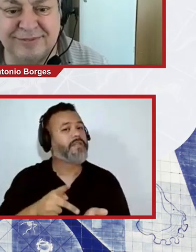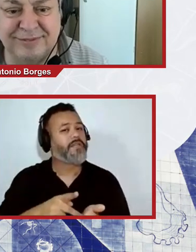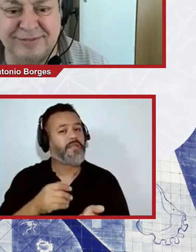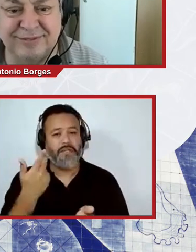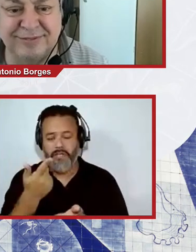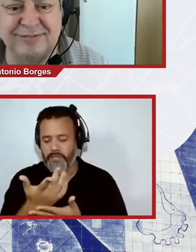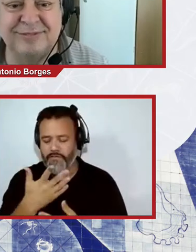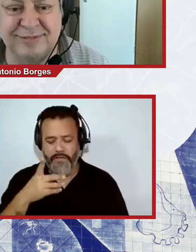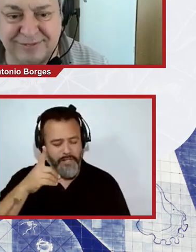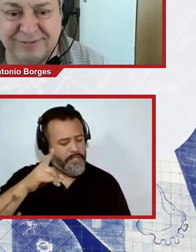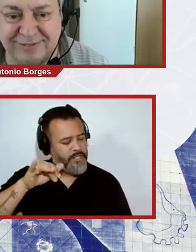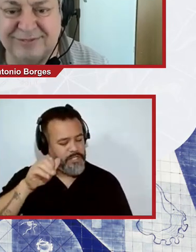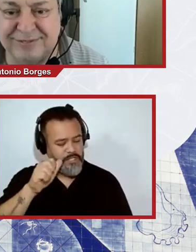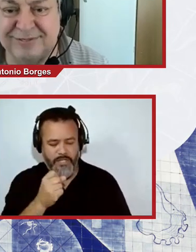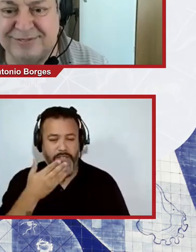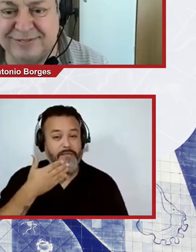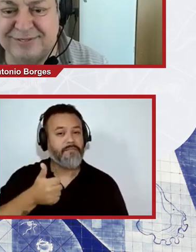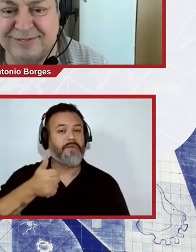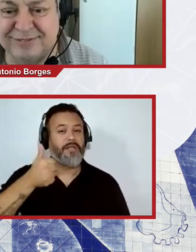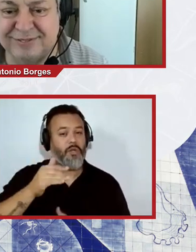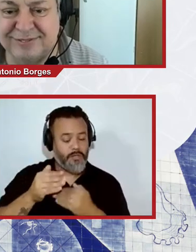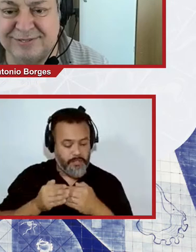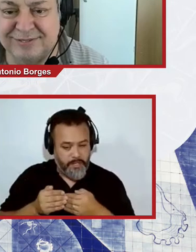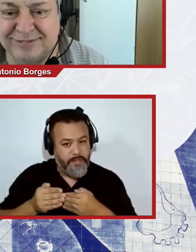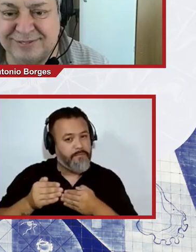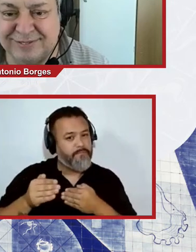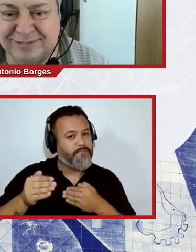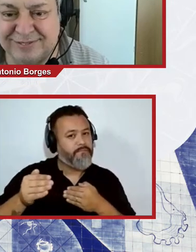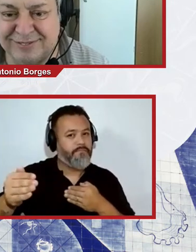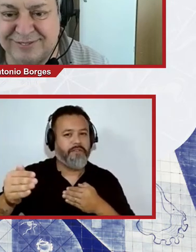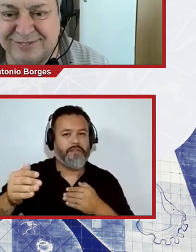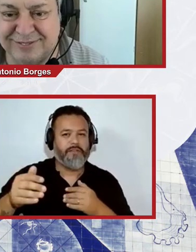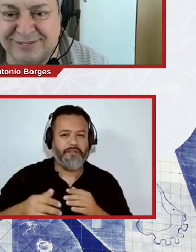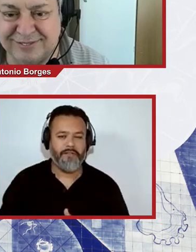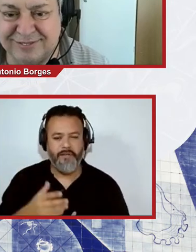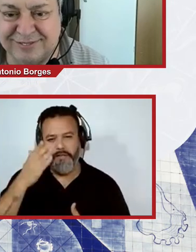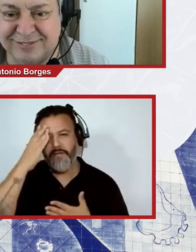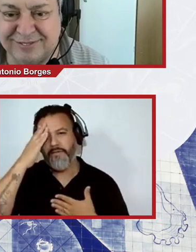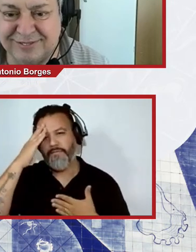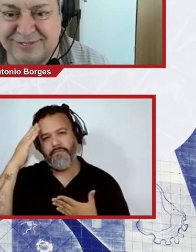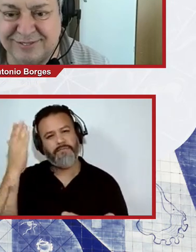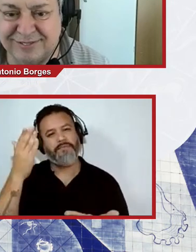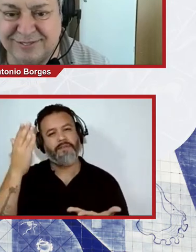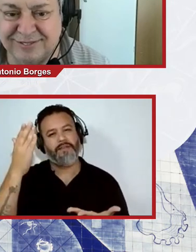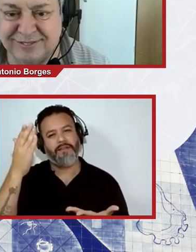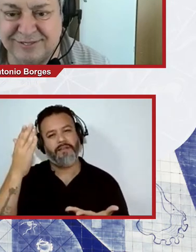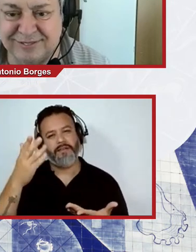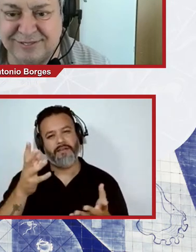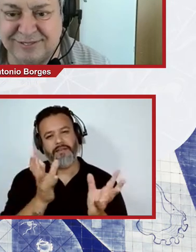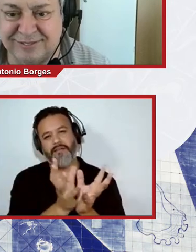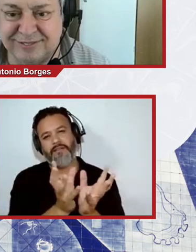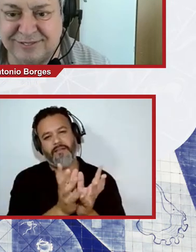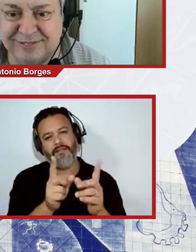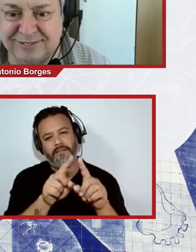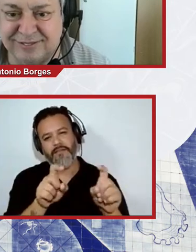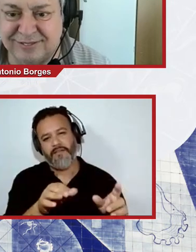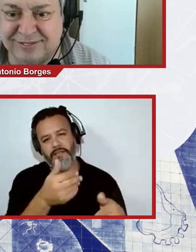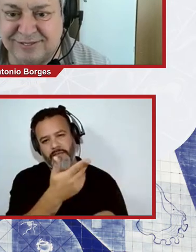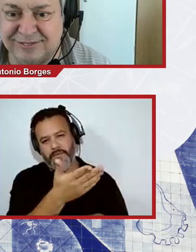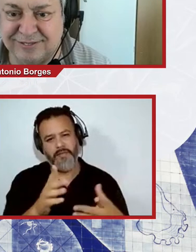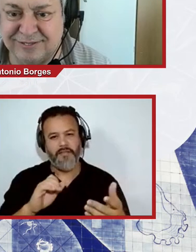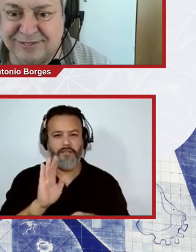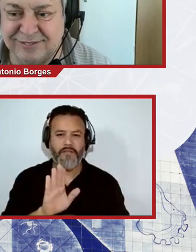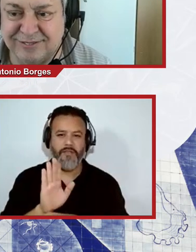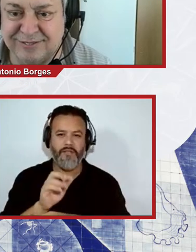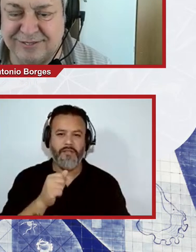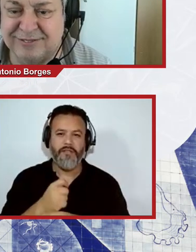muito melhores daqui para frente. Então, meu muito obrigada a todos, a toda a equipe que esteve aqui junto com a gente,